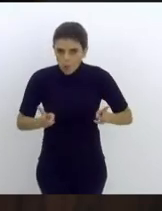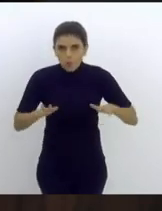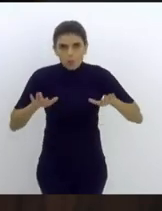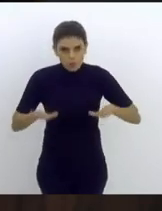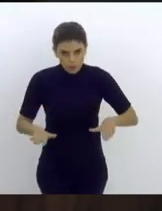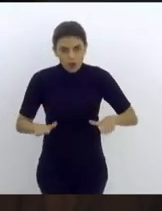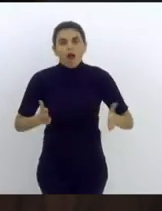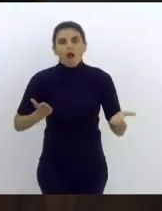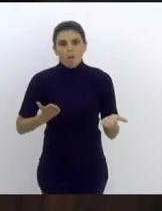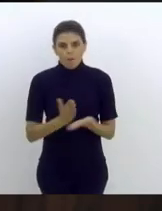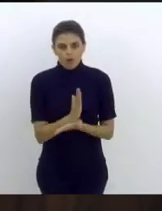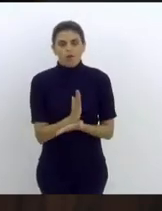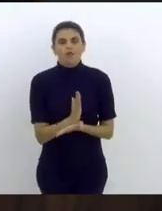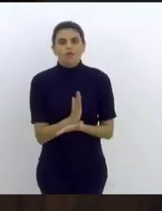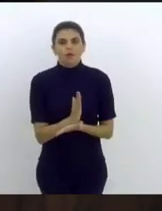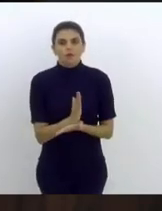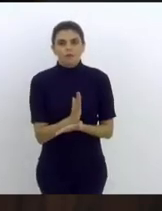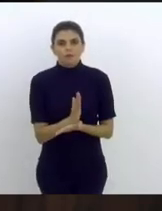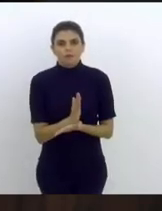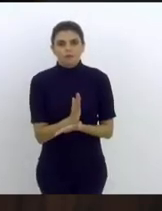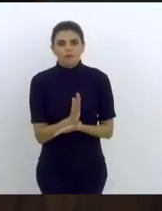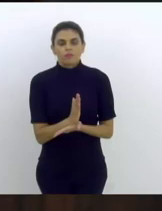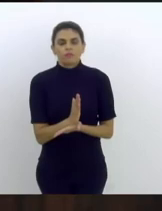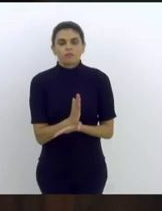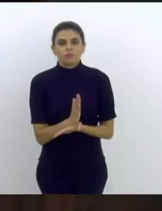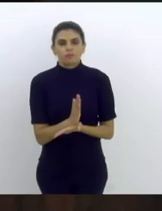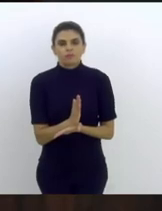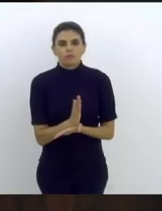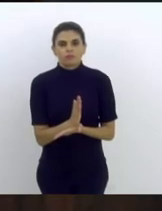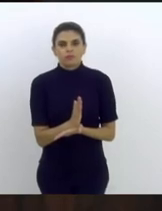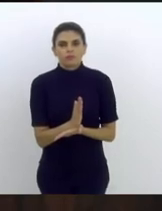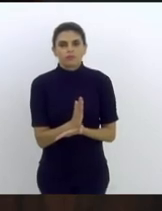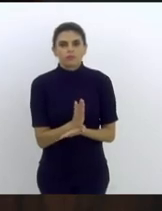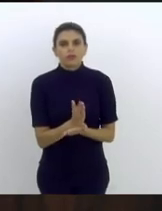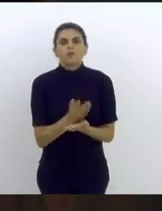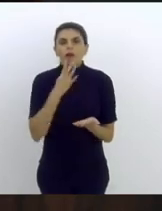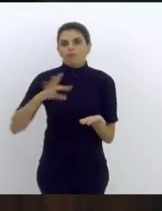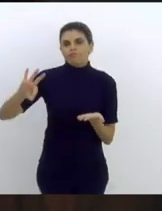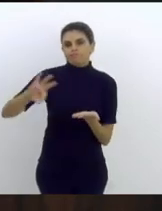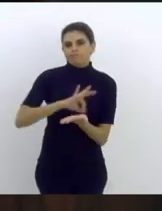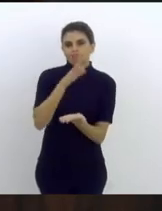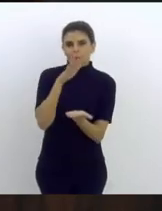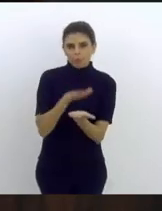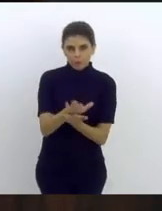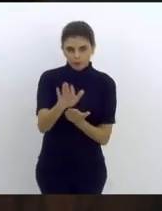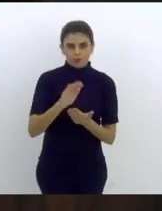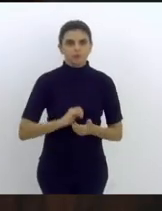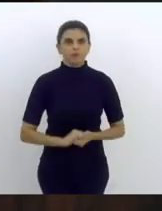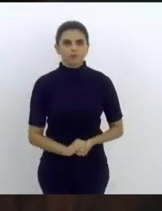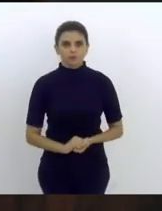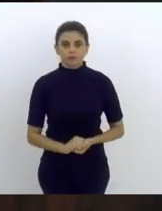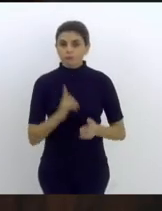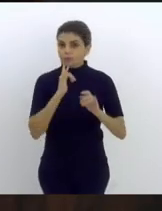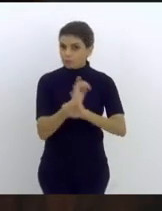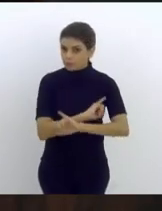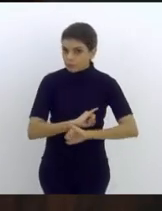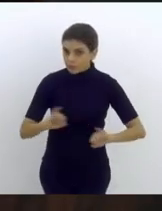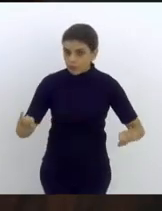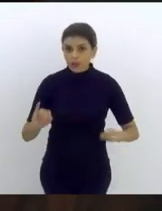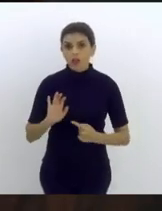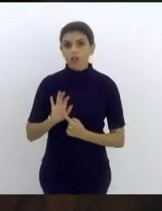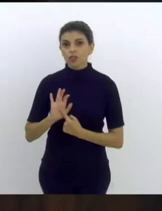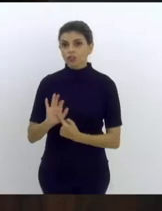que aprovam permaneçam como estão aprovado e vai a publicação anuncio